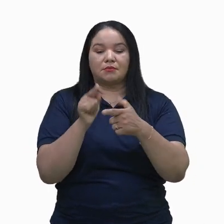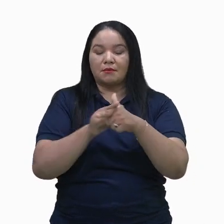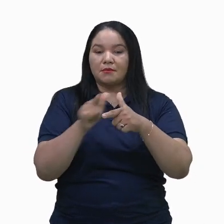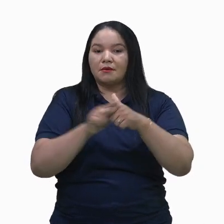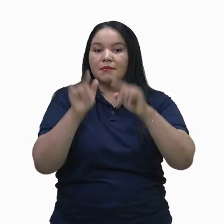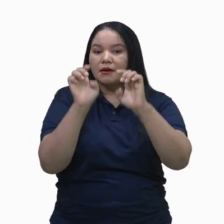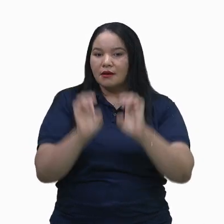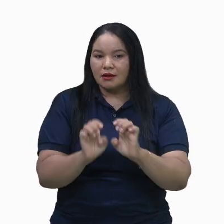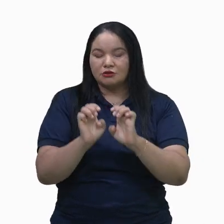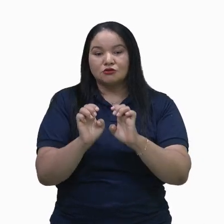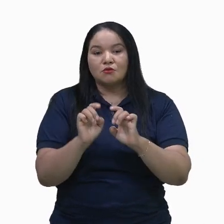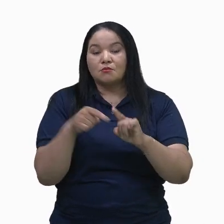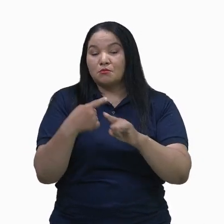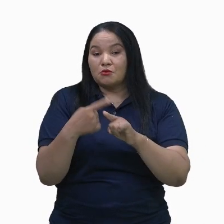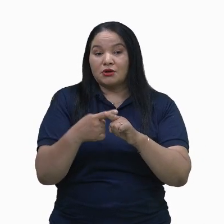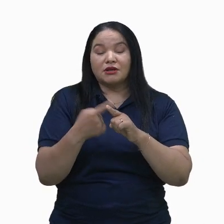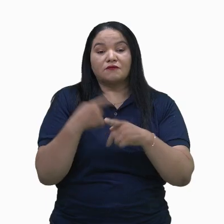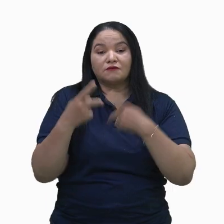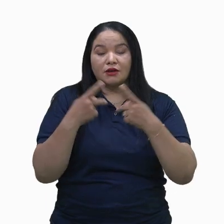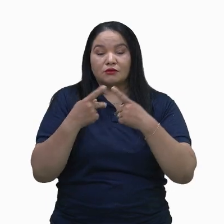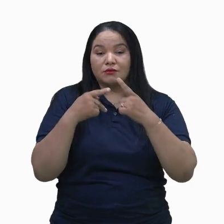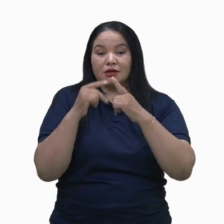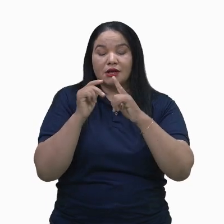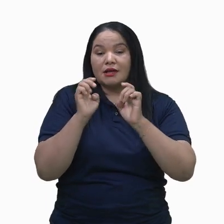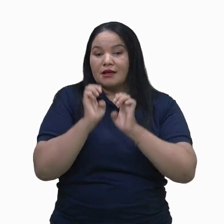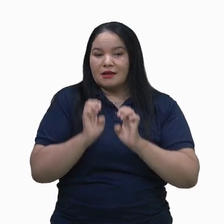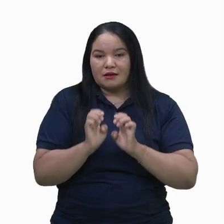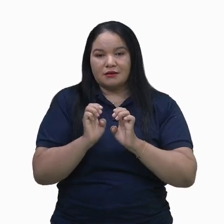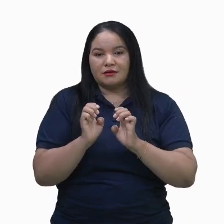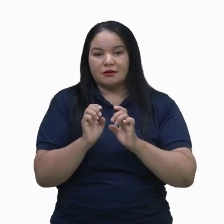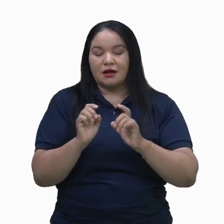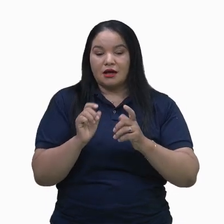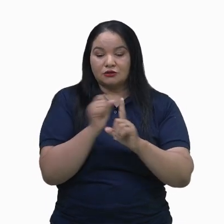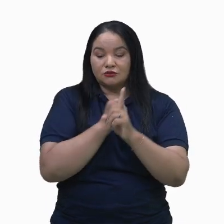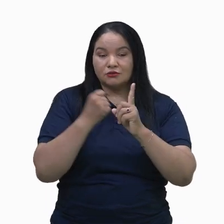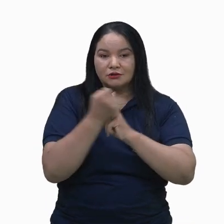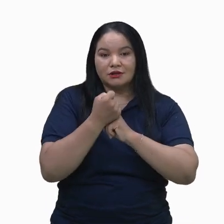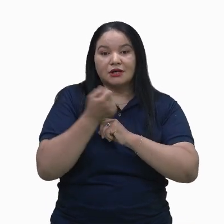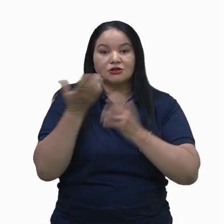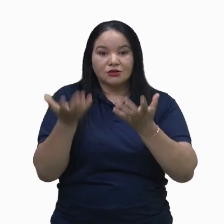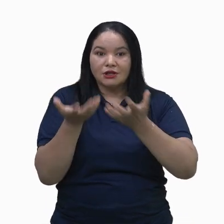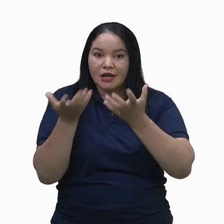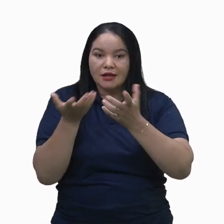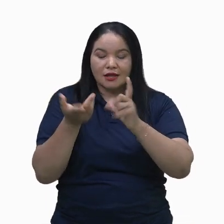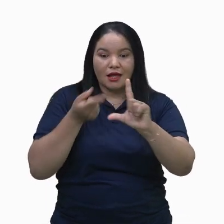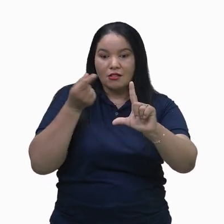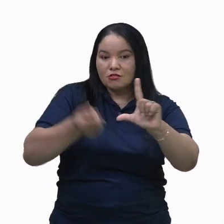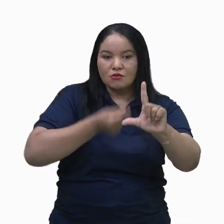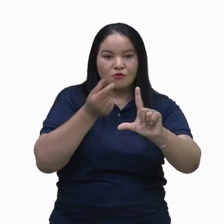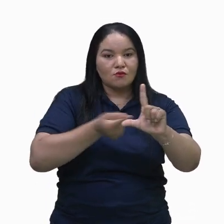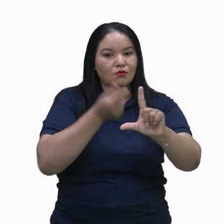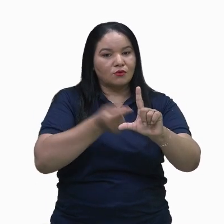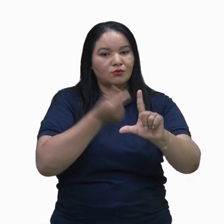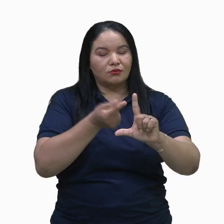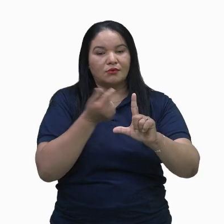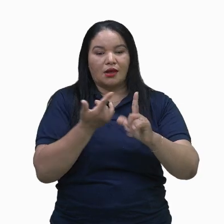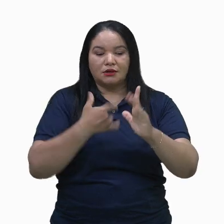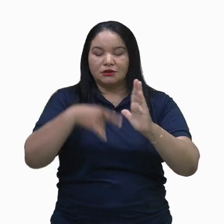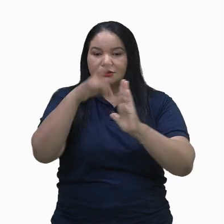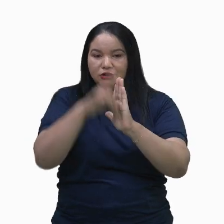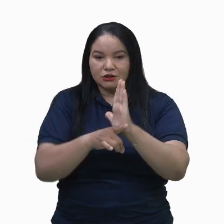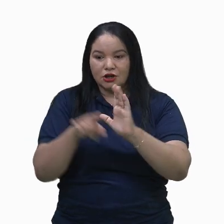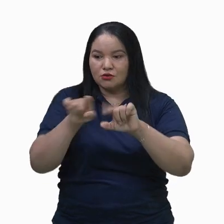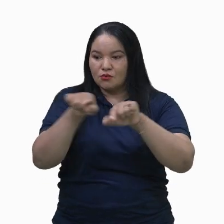ali para a gente que uma sociedade ela acaba privilegiando o lucro. E aí a gente tem ali os direitos, né,